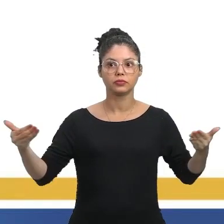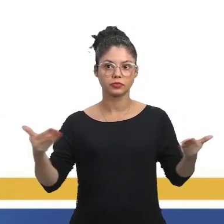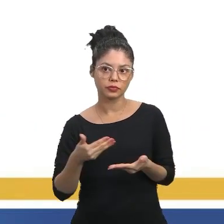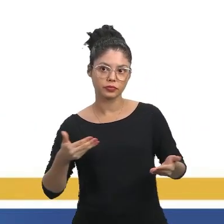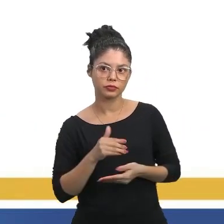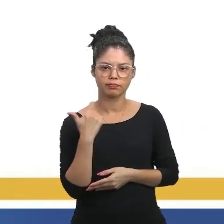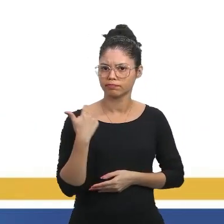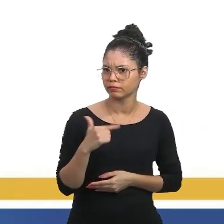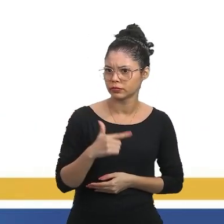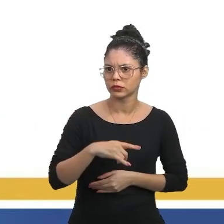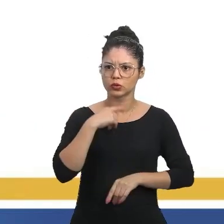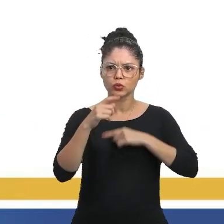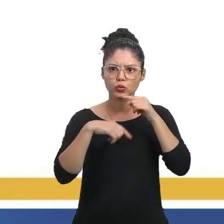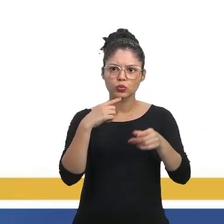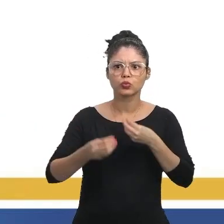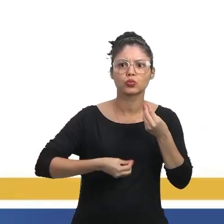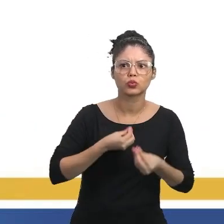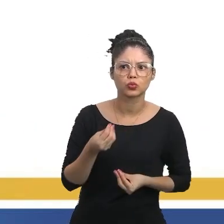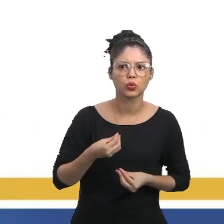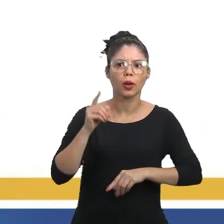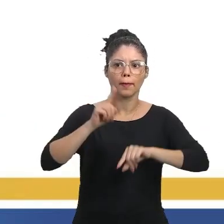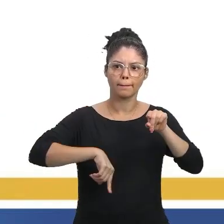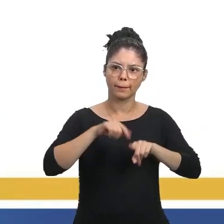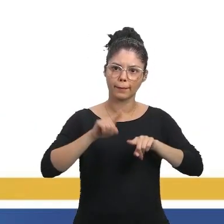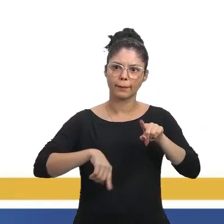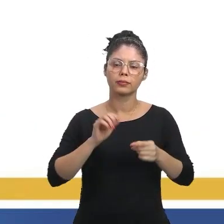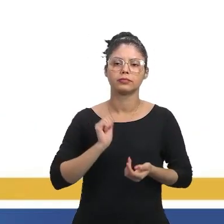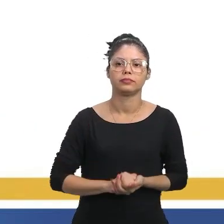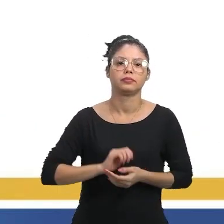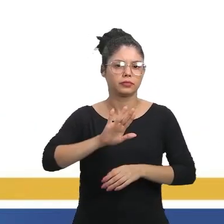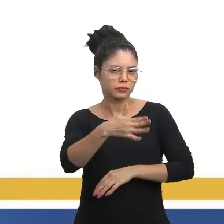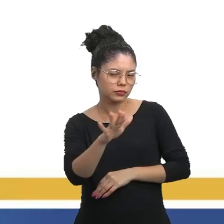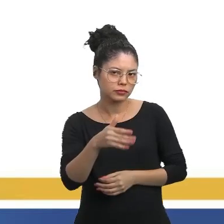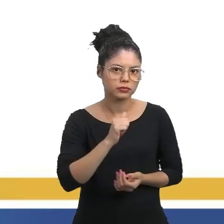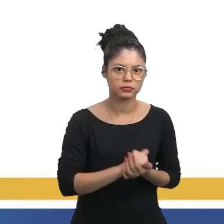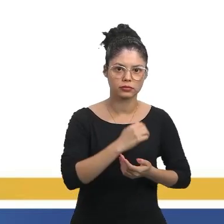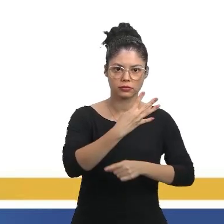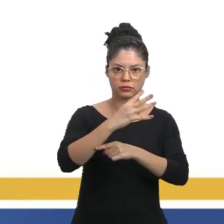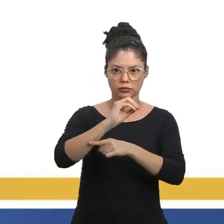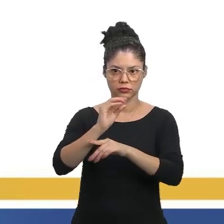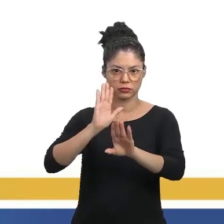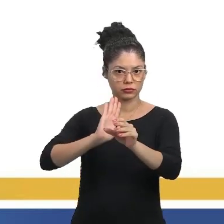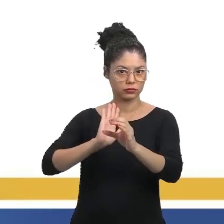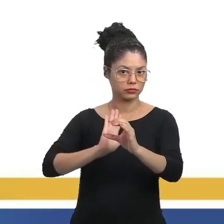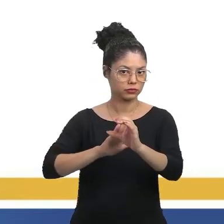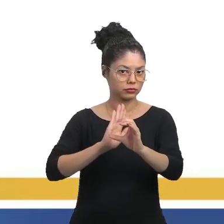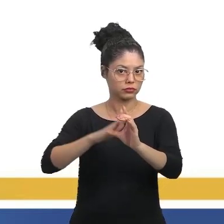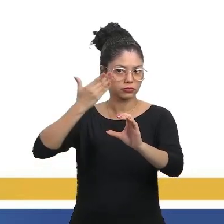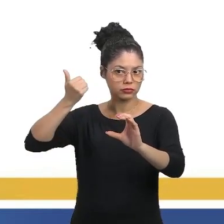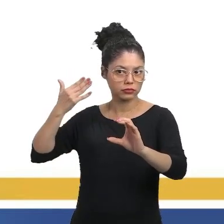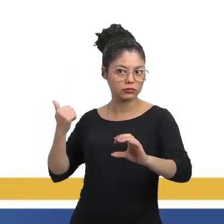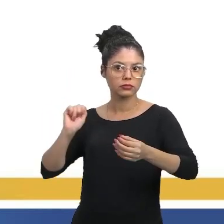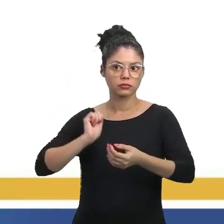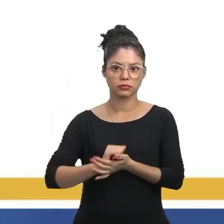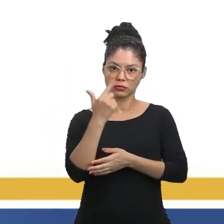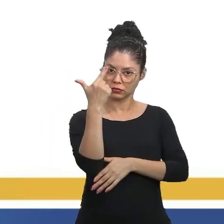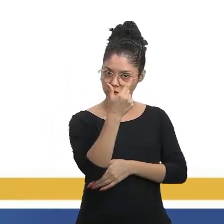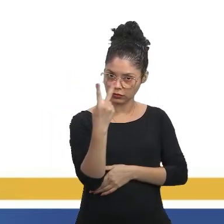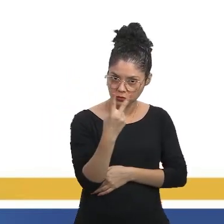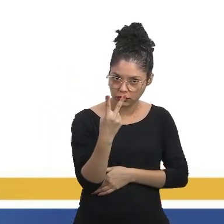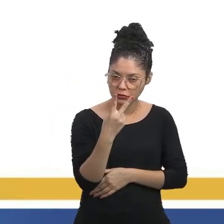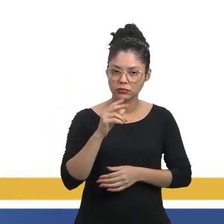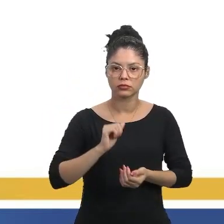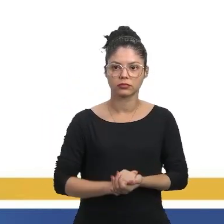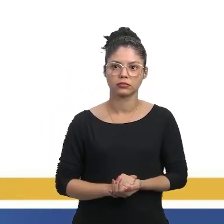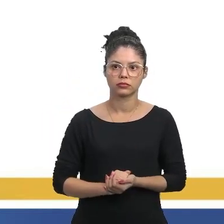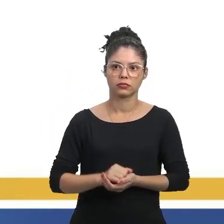Atualmente não há dúvida sobre a composição da matéria. Mais ou menos aí em 400 anos antes de Cristo, dois filósofos